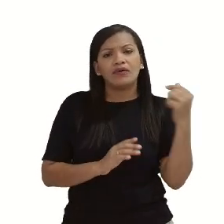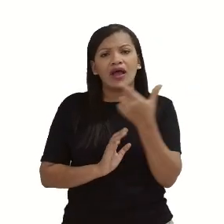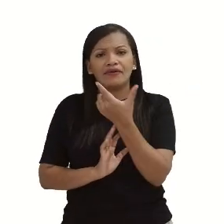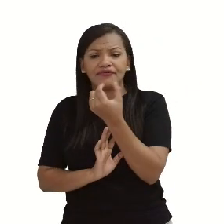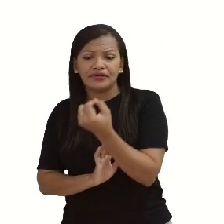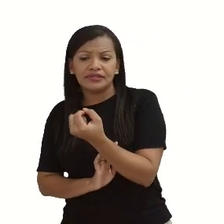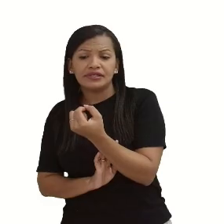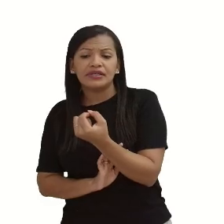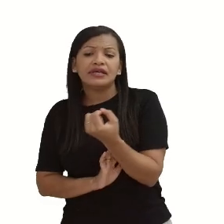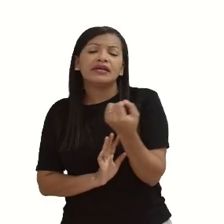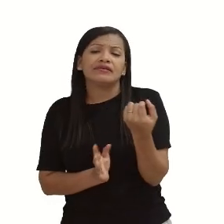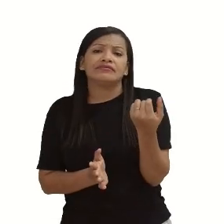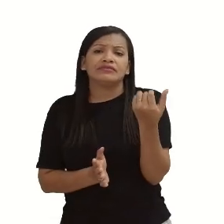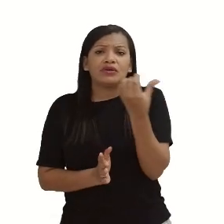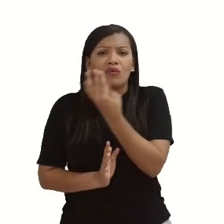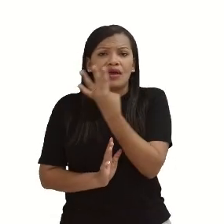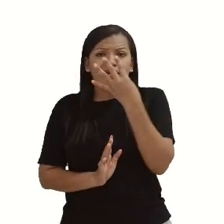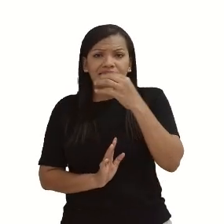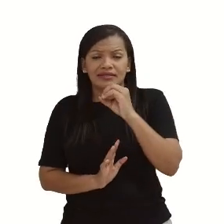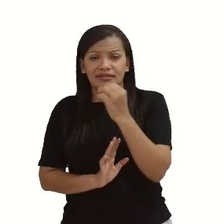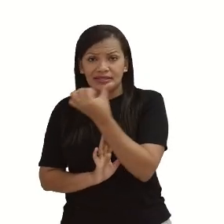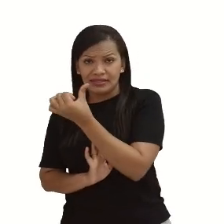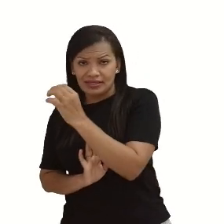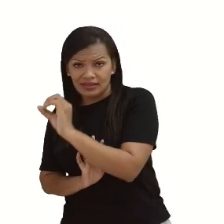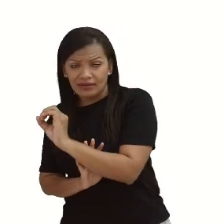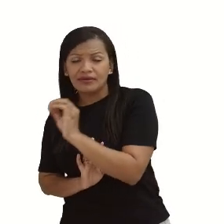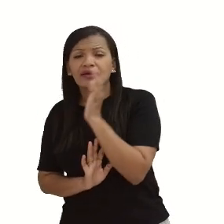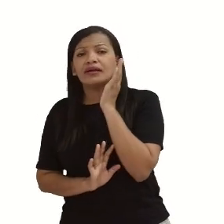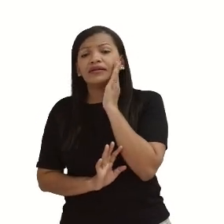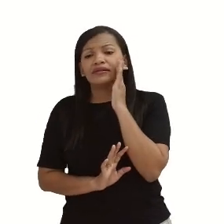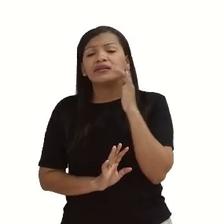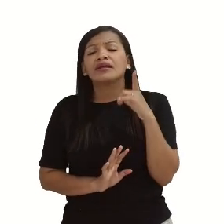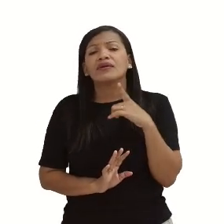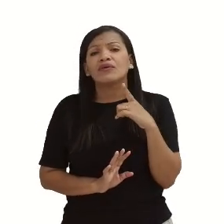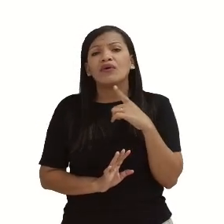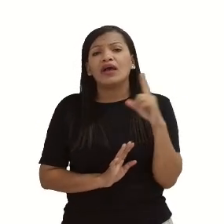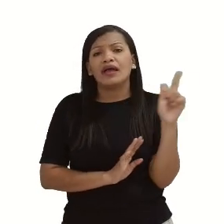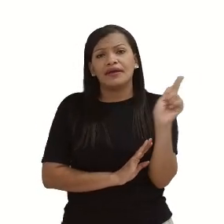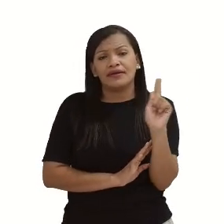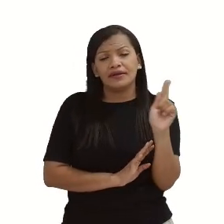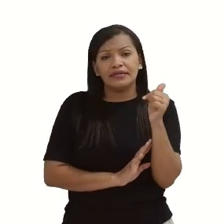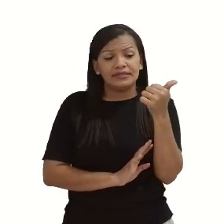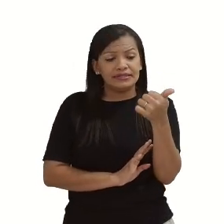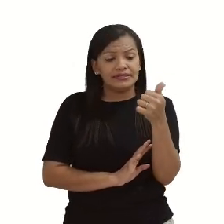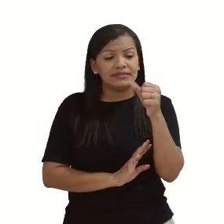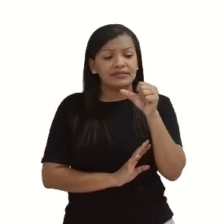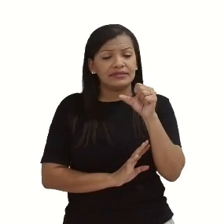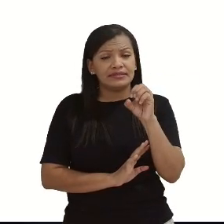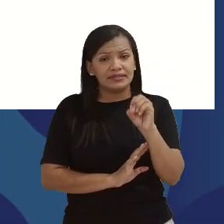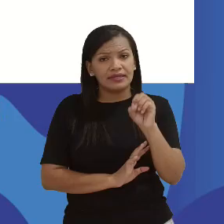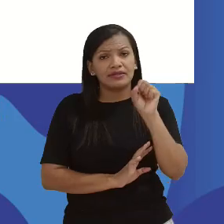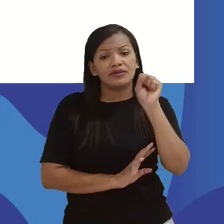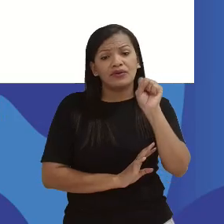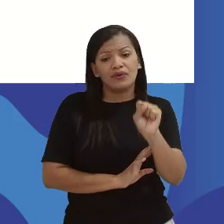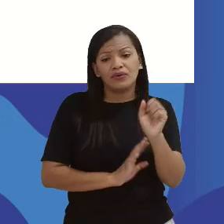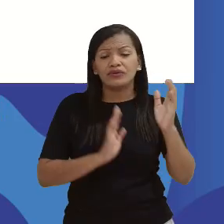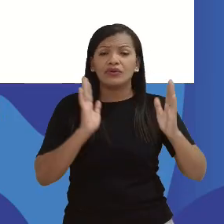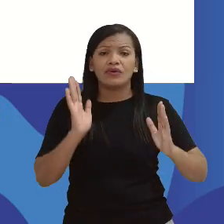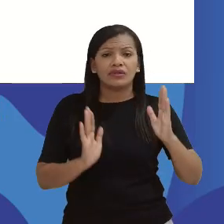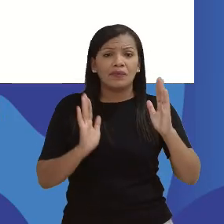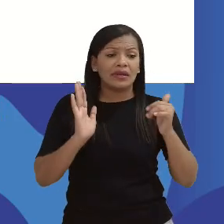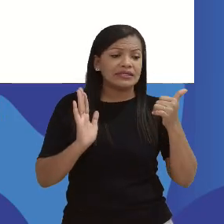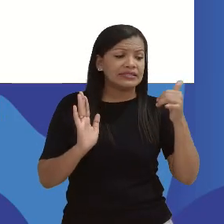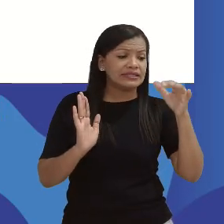40, de 40 a 60 e assim vai. Então, como eu tenho refrigerante como sendo 108, é um valor que está entre 100